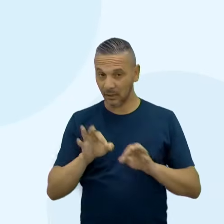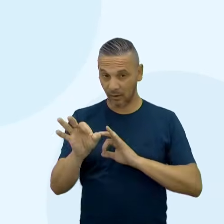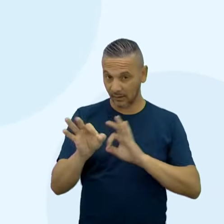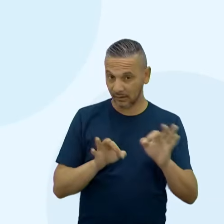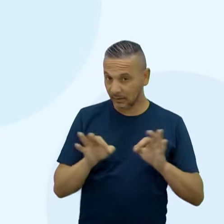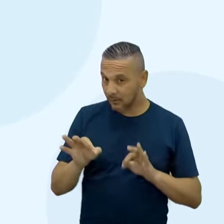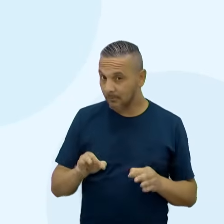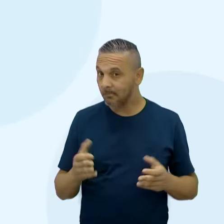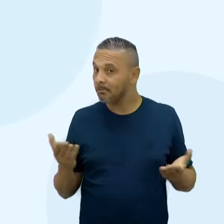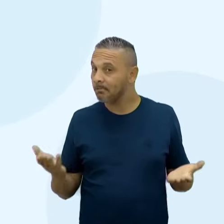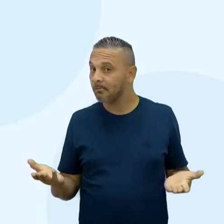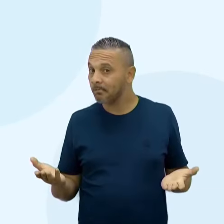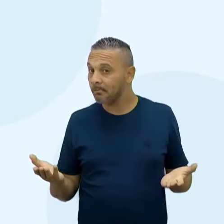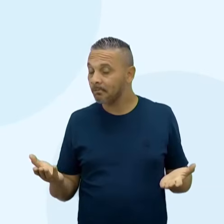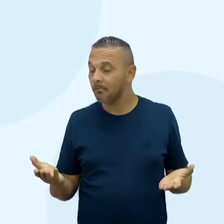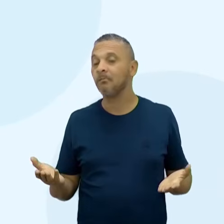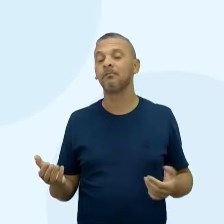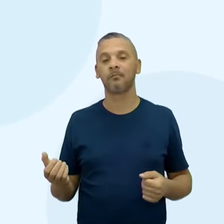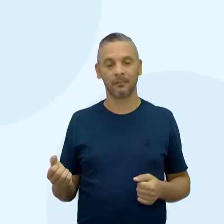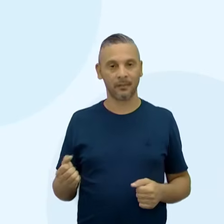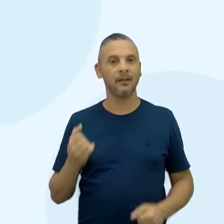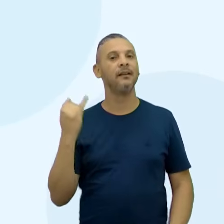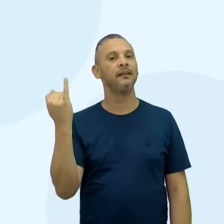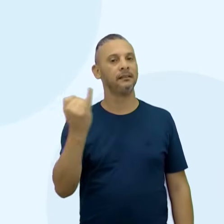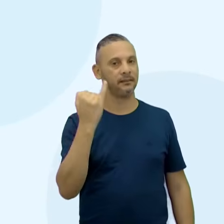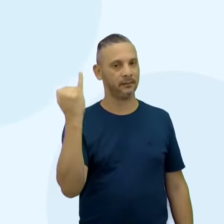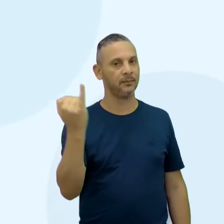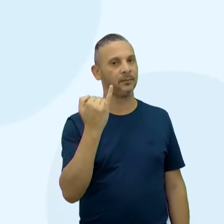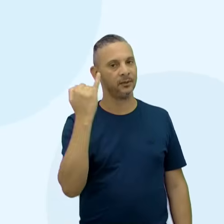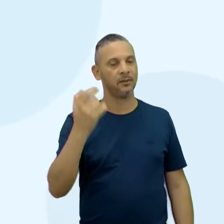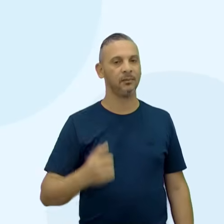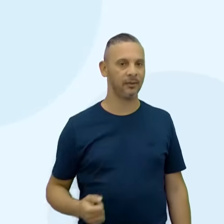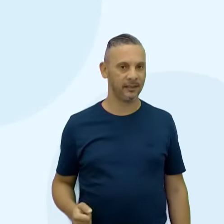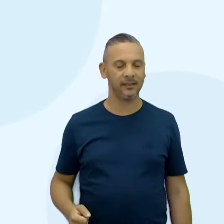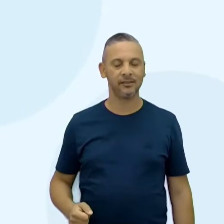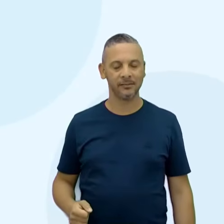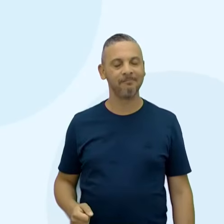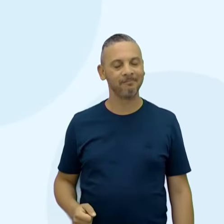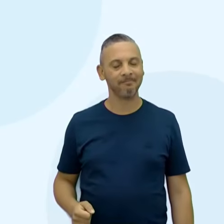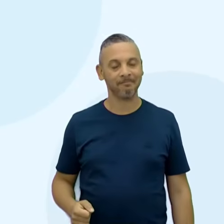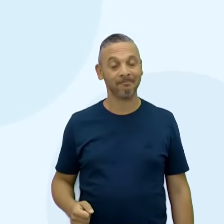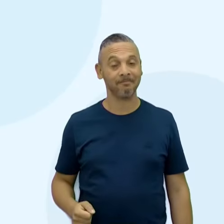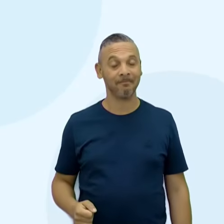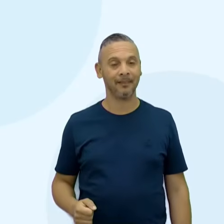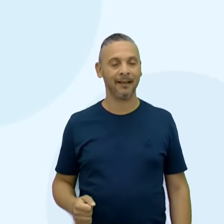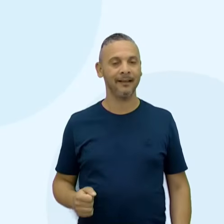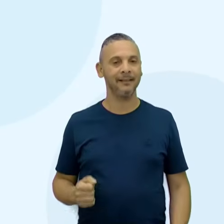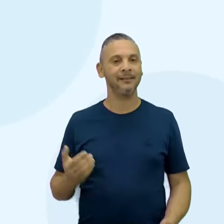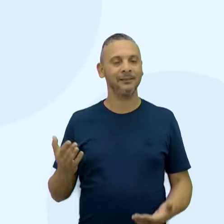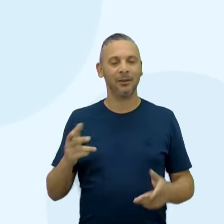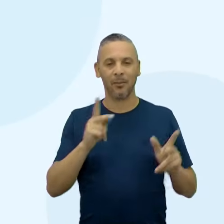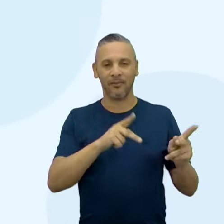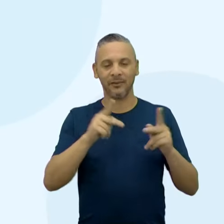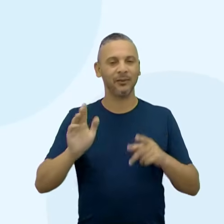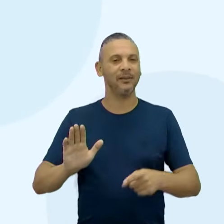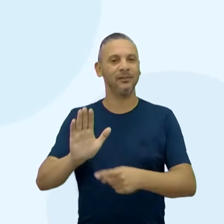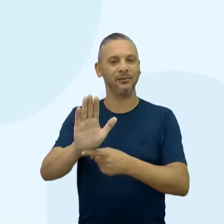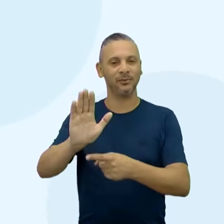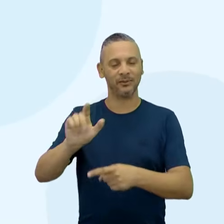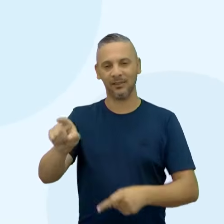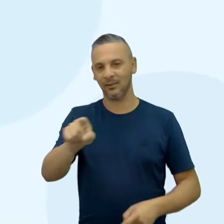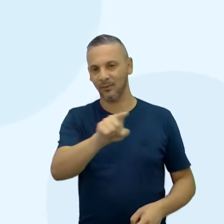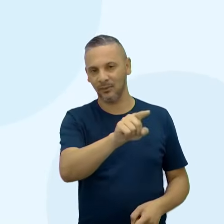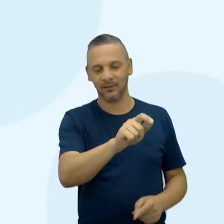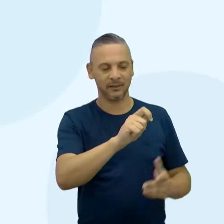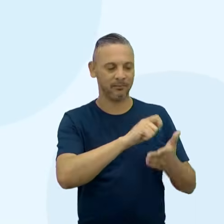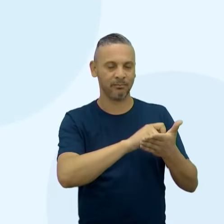seu diário de bordo? Isso vai ser importante, né, justamente porque vai ter o auxílio aí do professor também para que